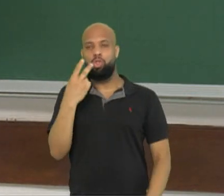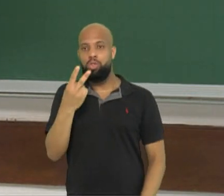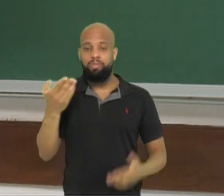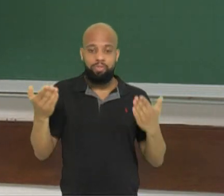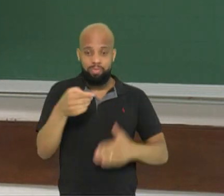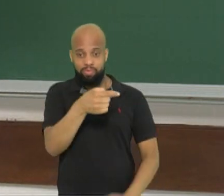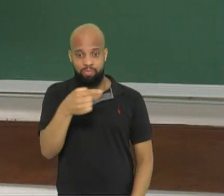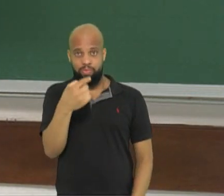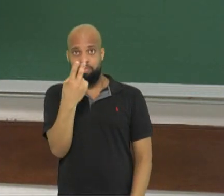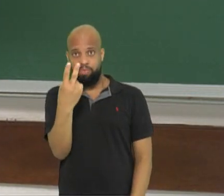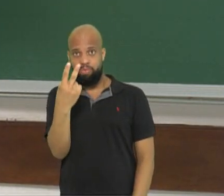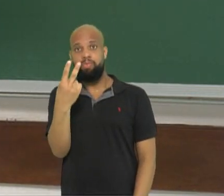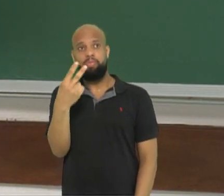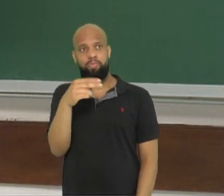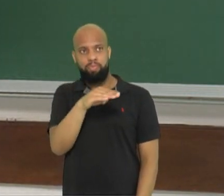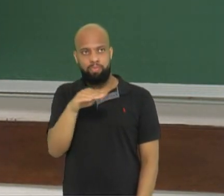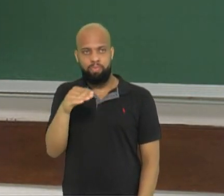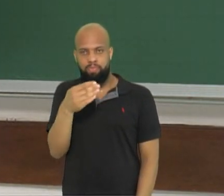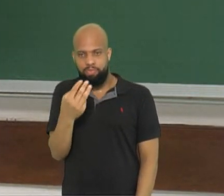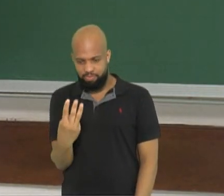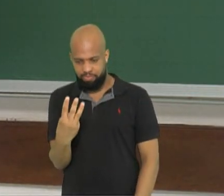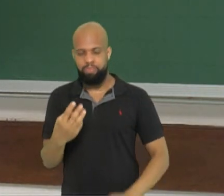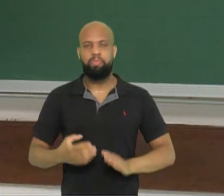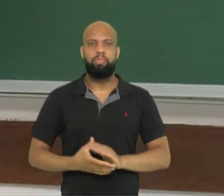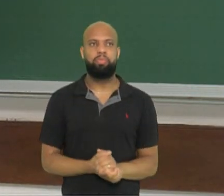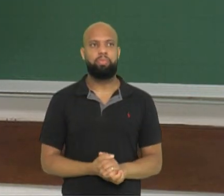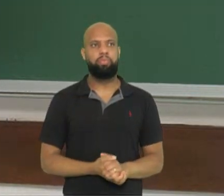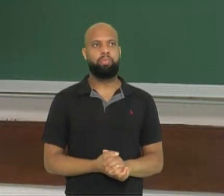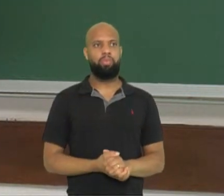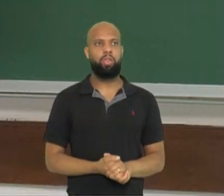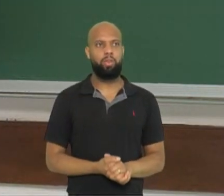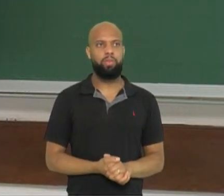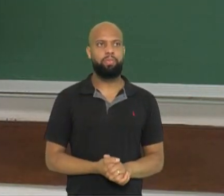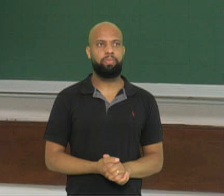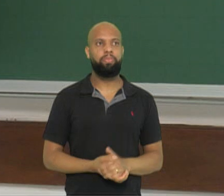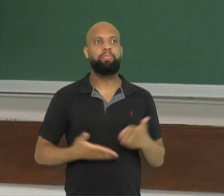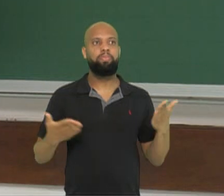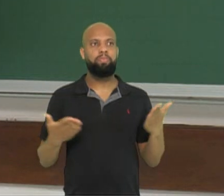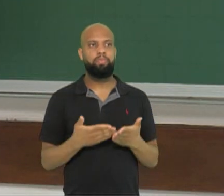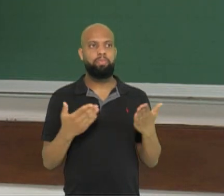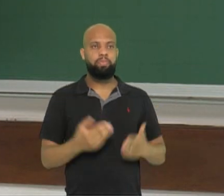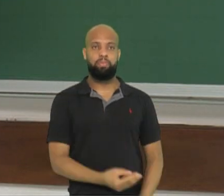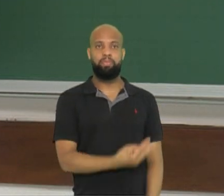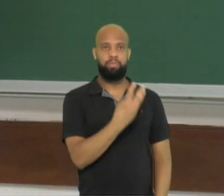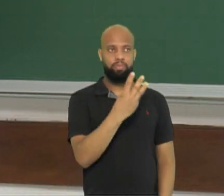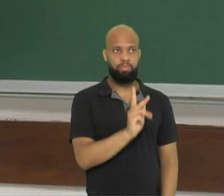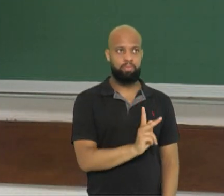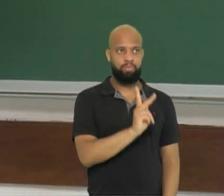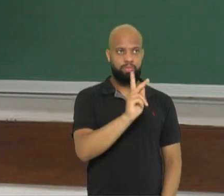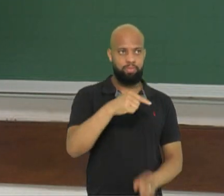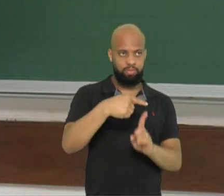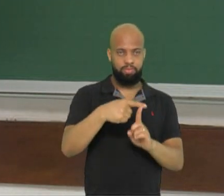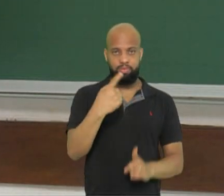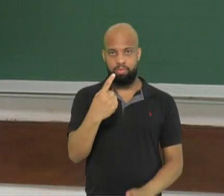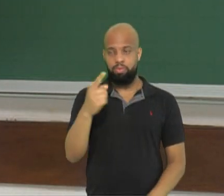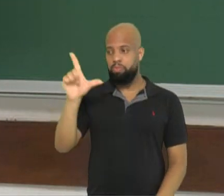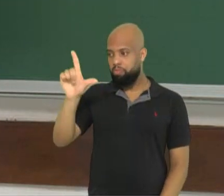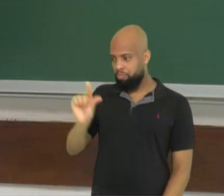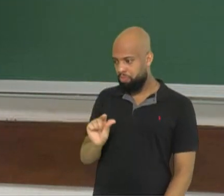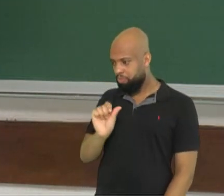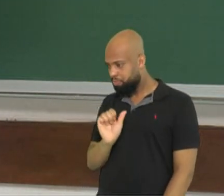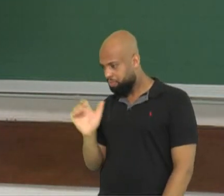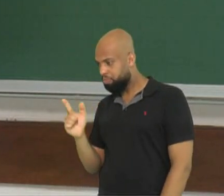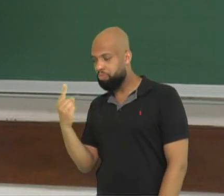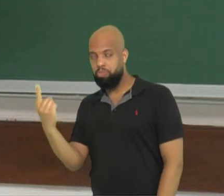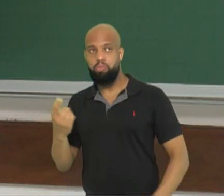Então, K maior ou igual a menos 2/3, tá? 3K mais 1 menor que 1. Como é que a gente faz isso?